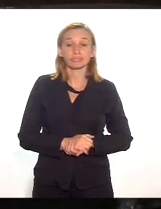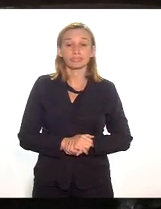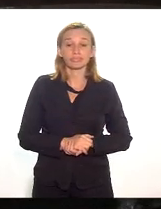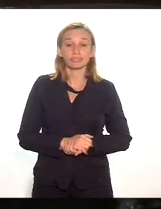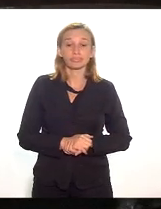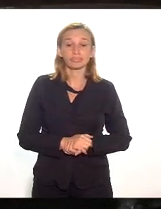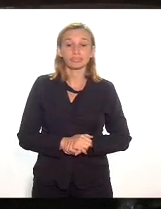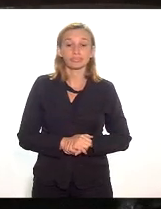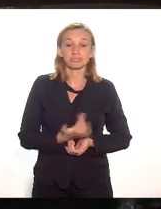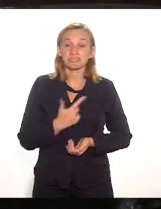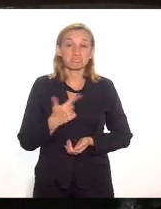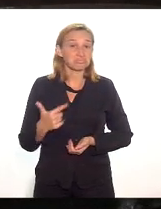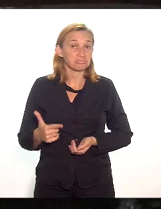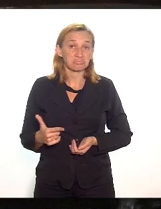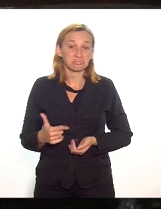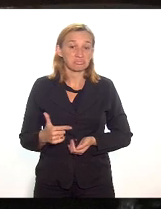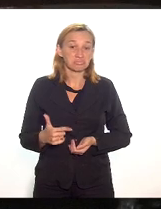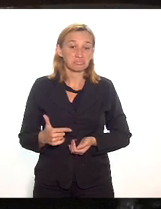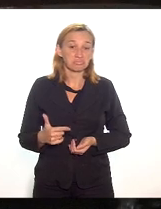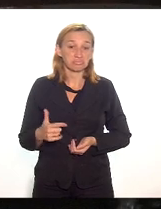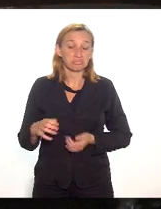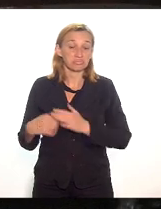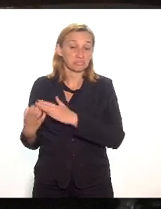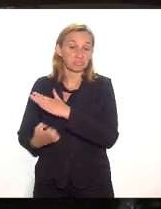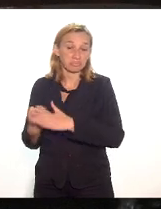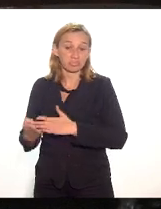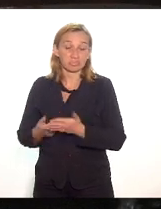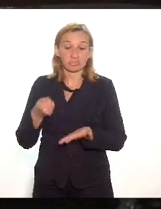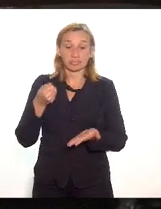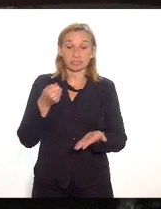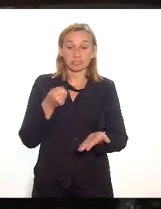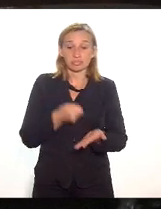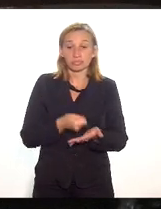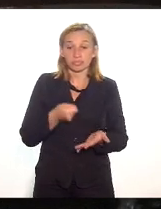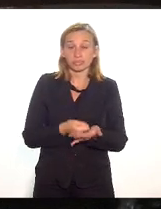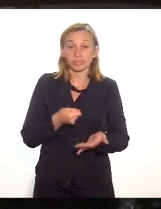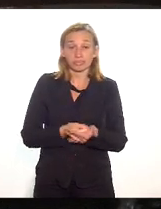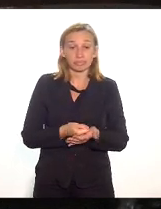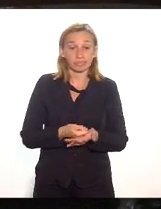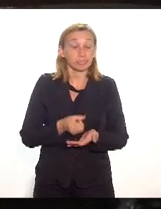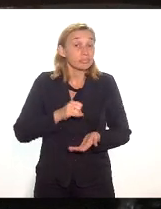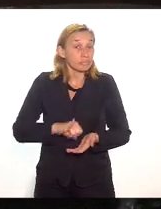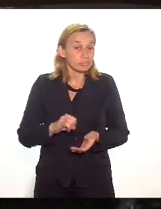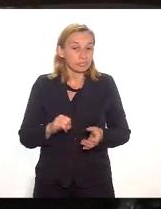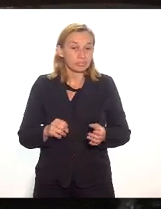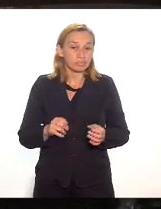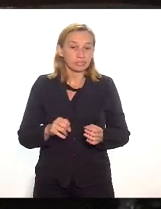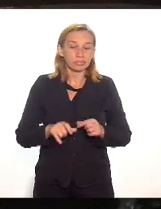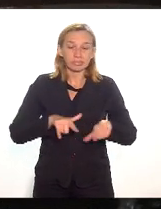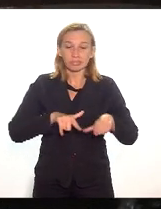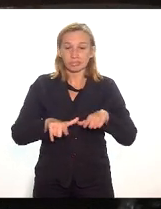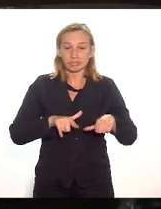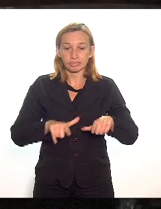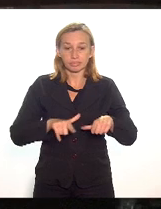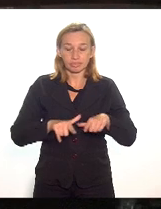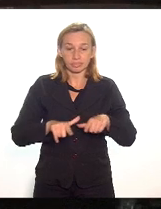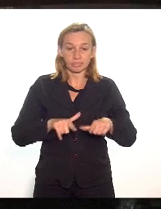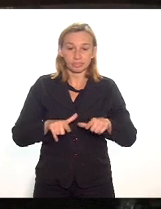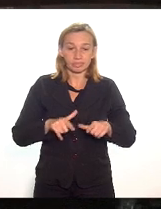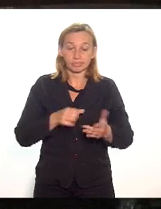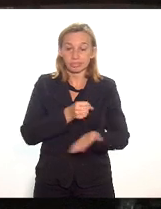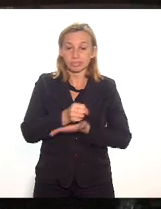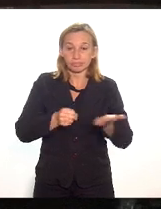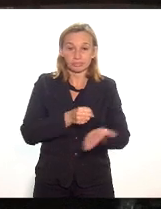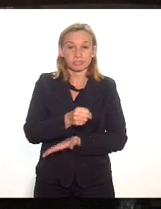não tem a concessionária obrigatoriedade de fornecer o serviço de saneamento básico e água.